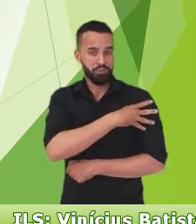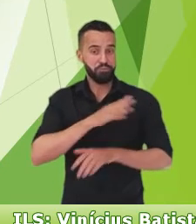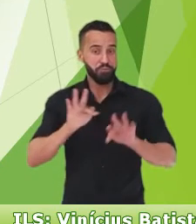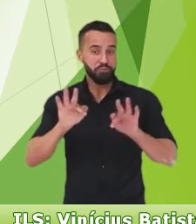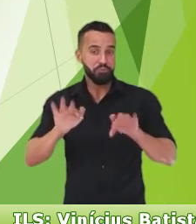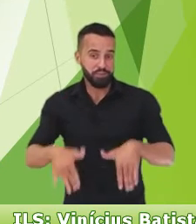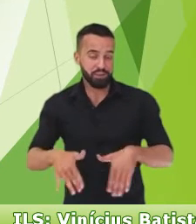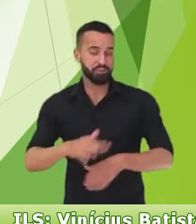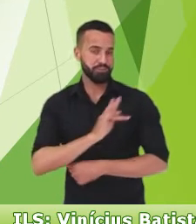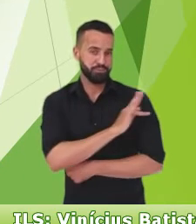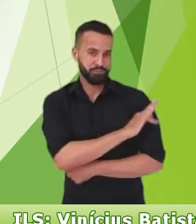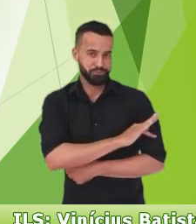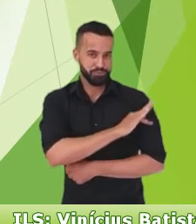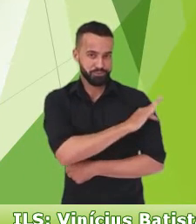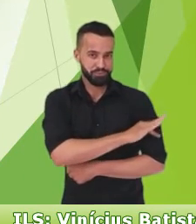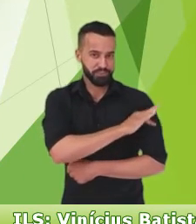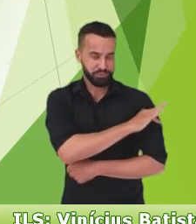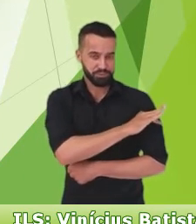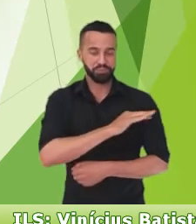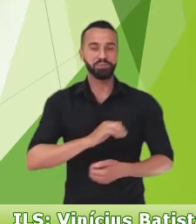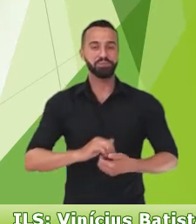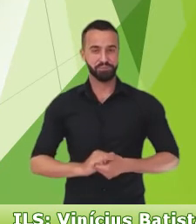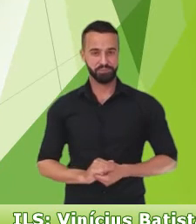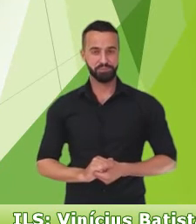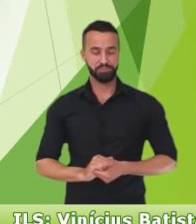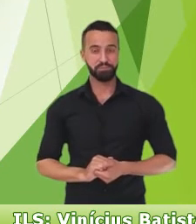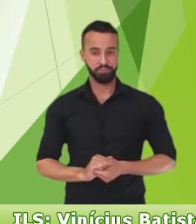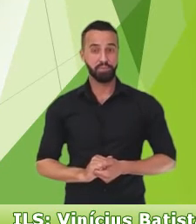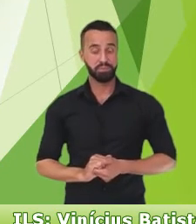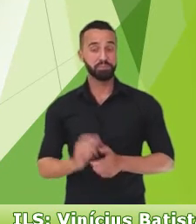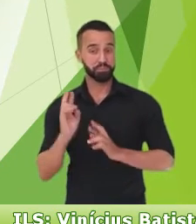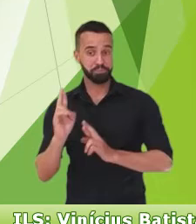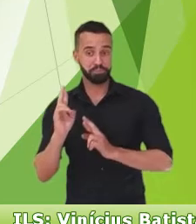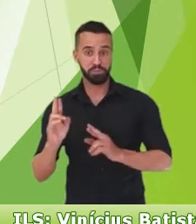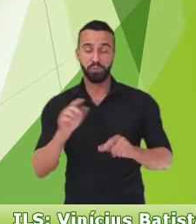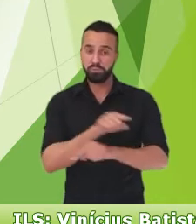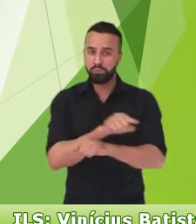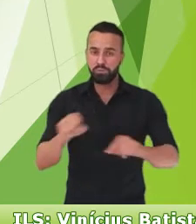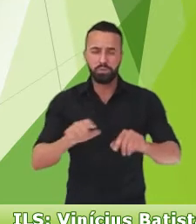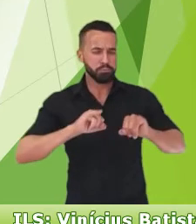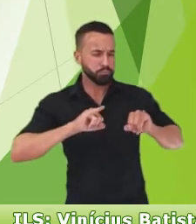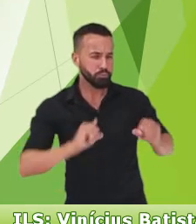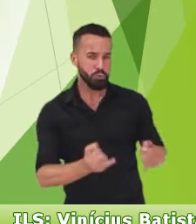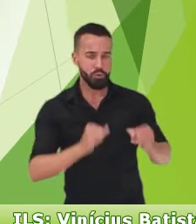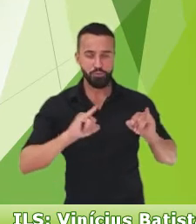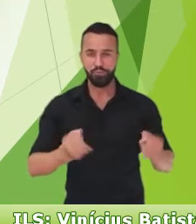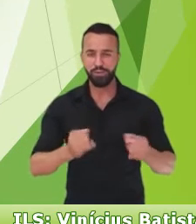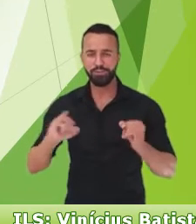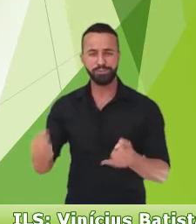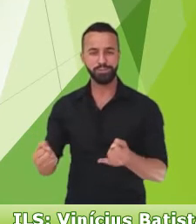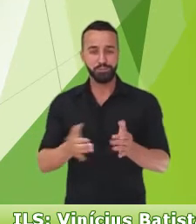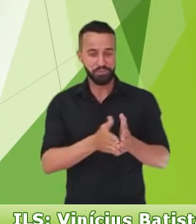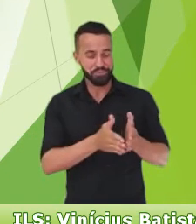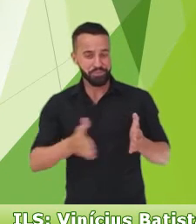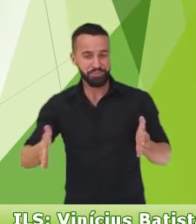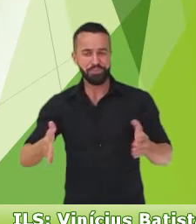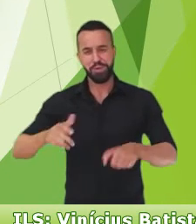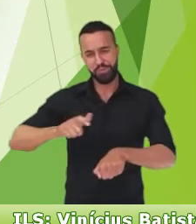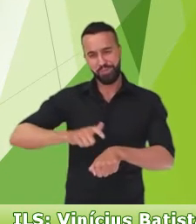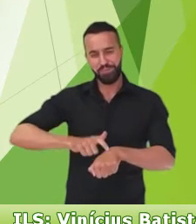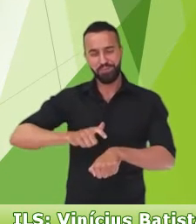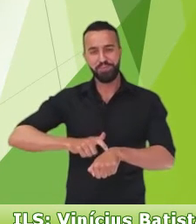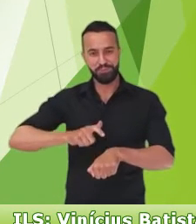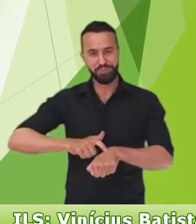fase do Ensino Fundamental Esperamos que vocês estejam aproveitando ao máximo este